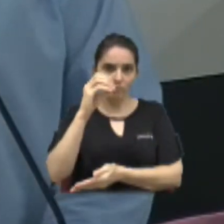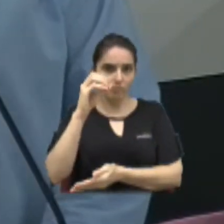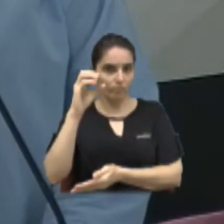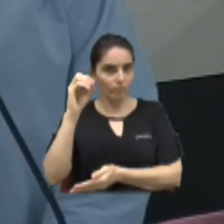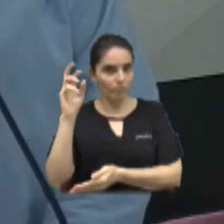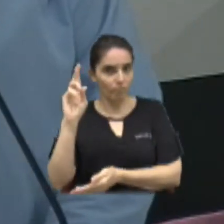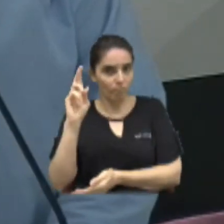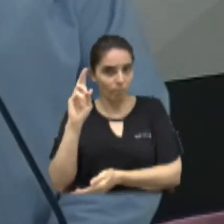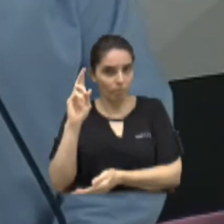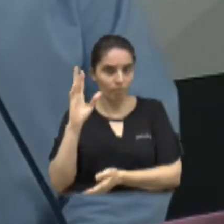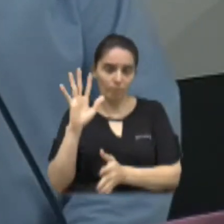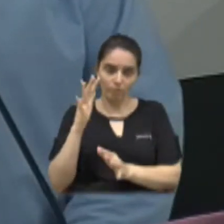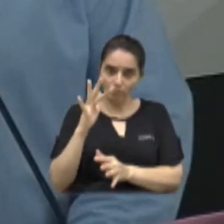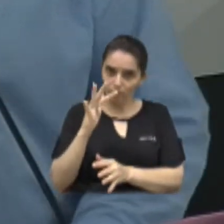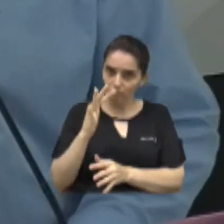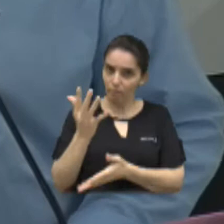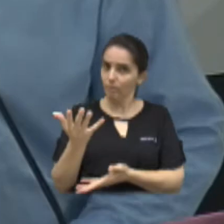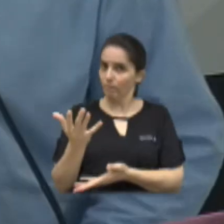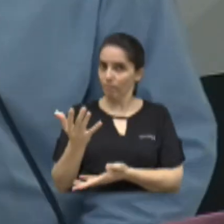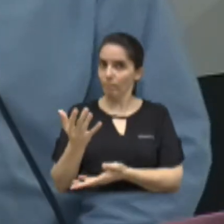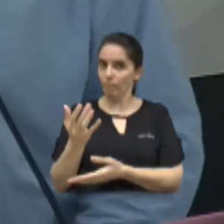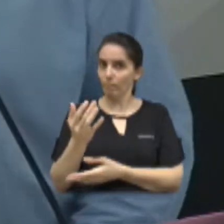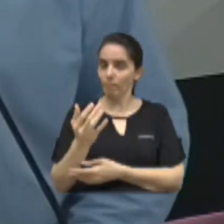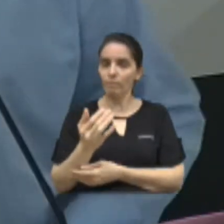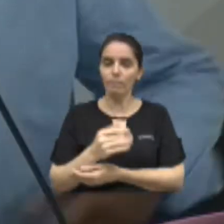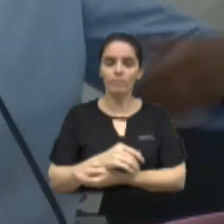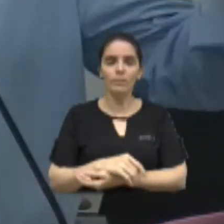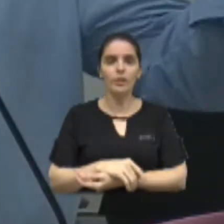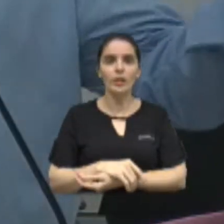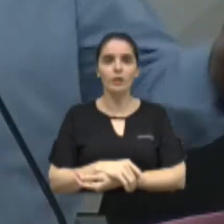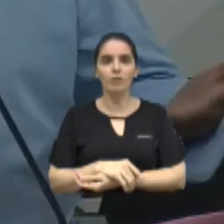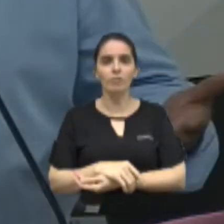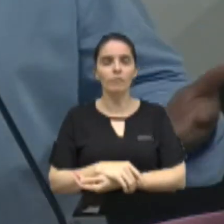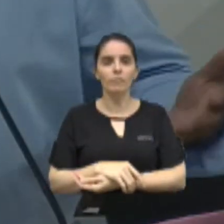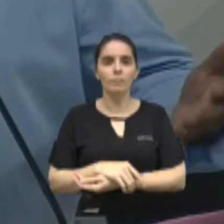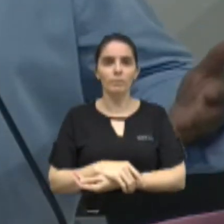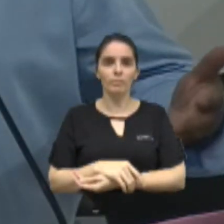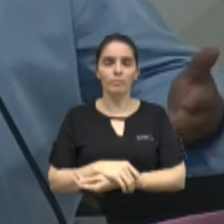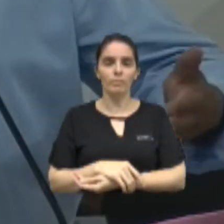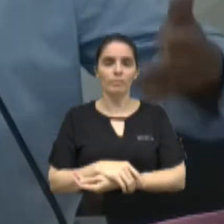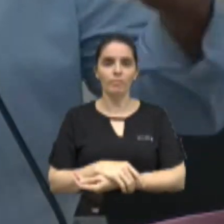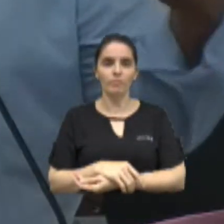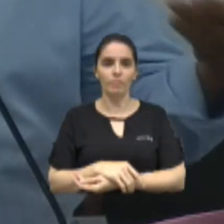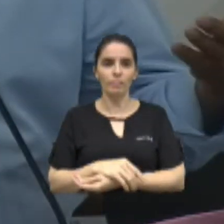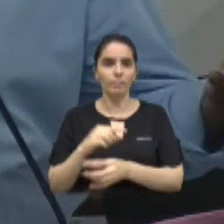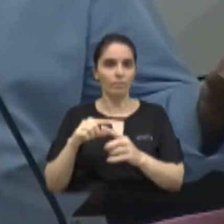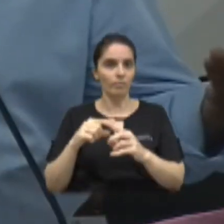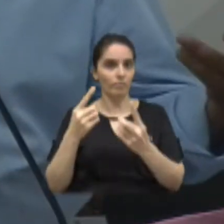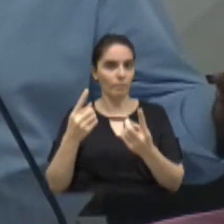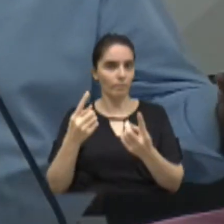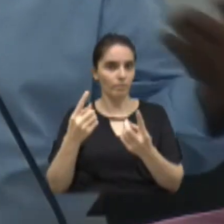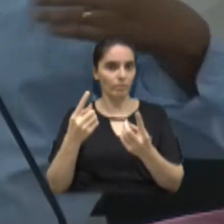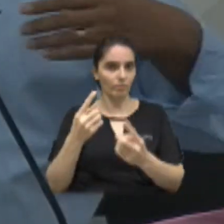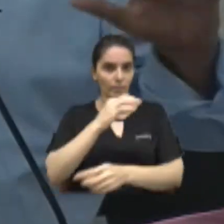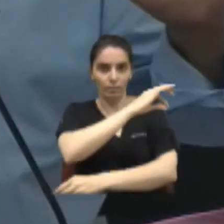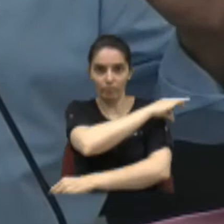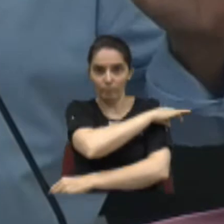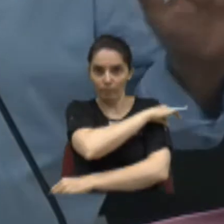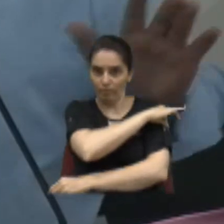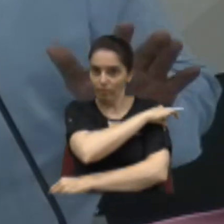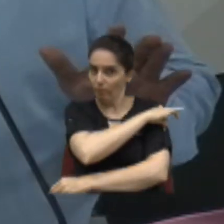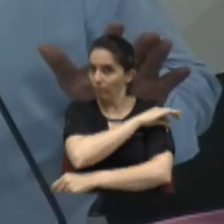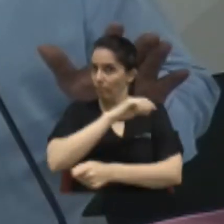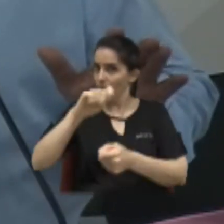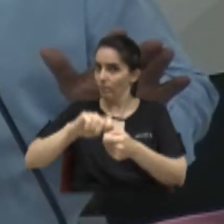coisa, e até falaram nos ânimos exaltados ali, mas será que qualquer prefeito tem coragem de fazer isso? Eu acredito também